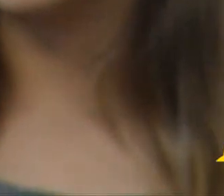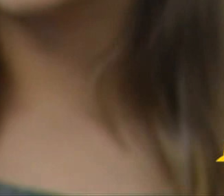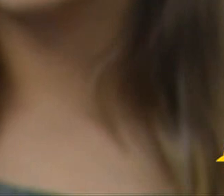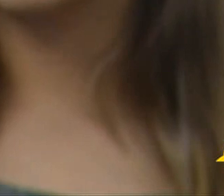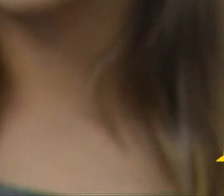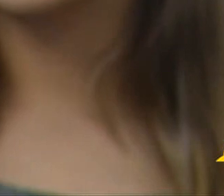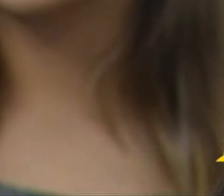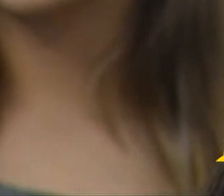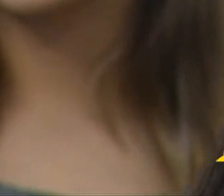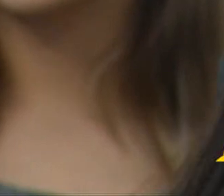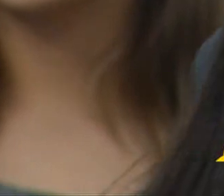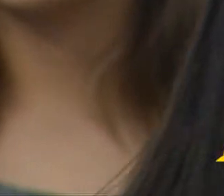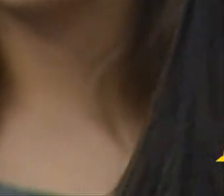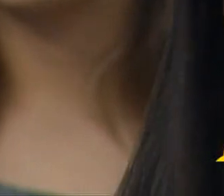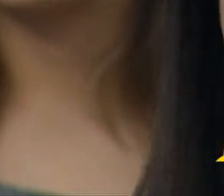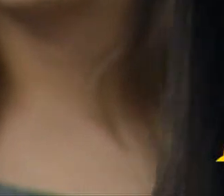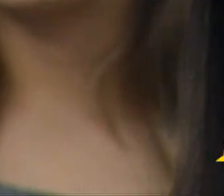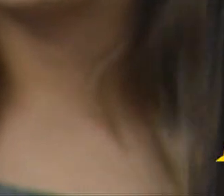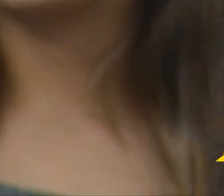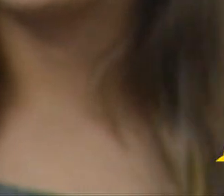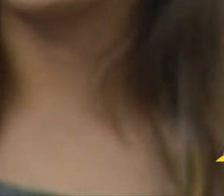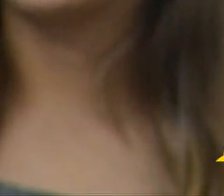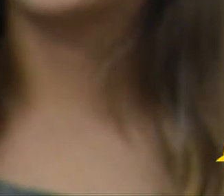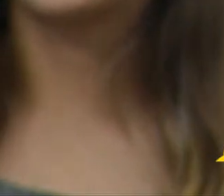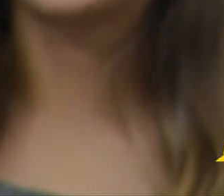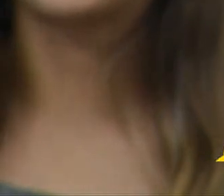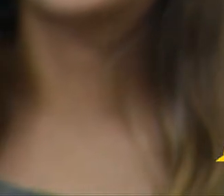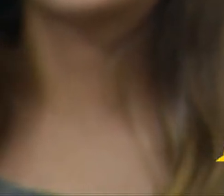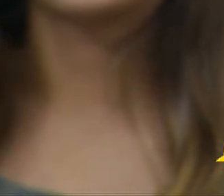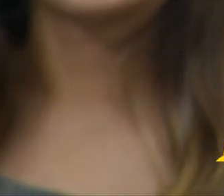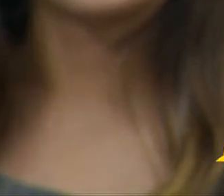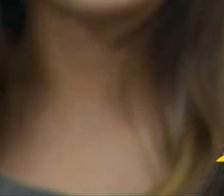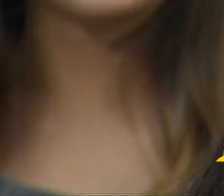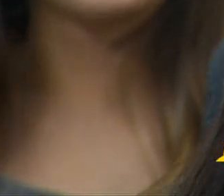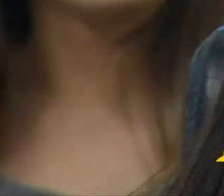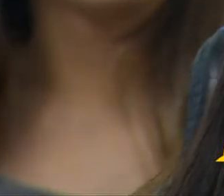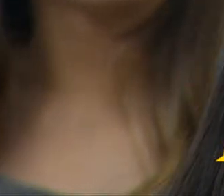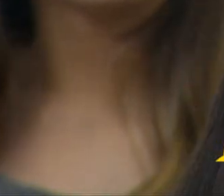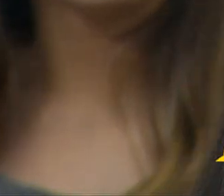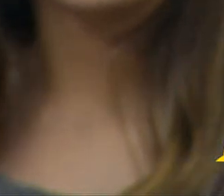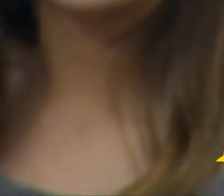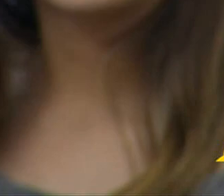Você sai, o mundo se distrai. Quem fica,